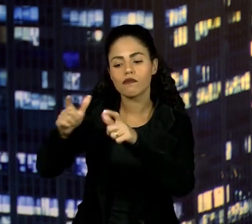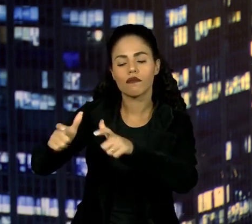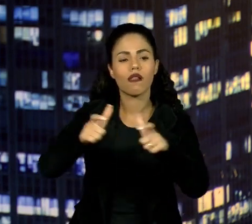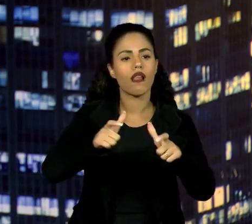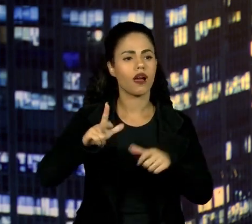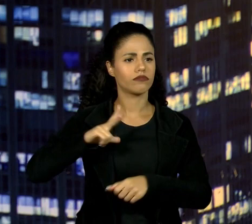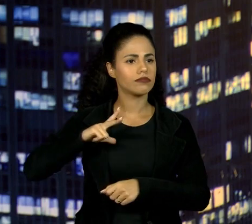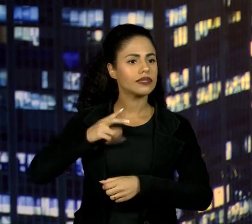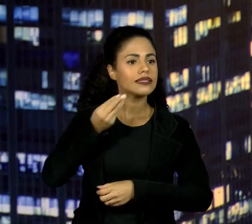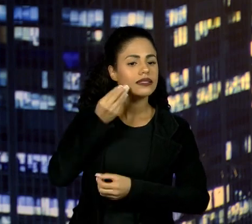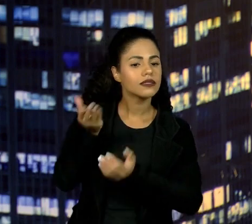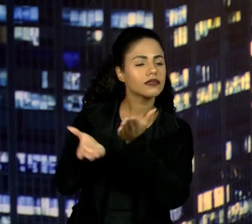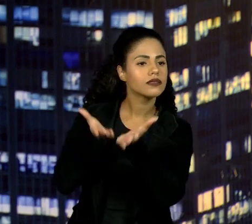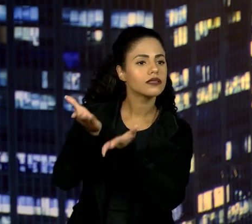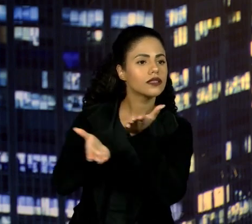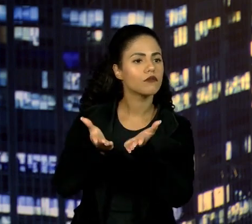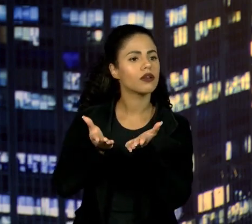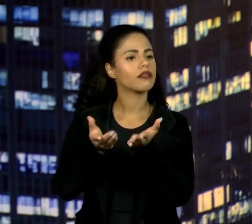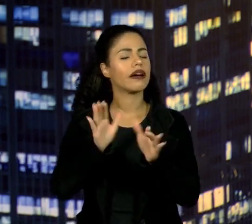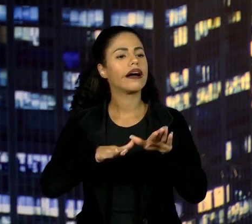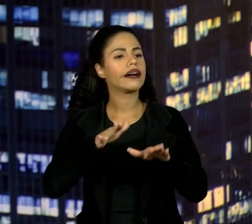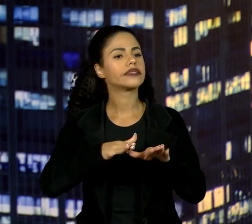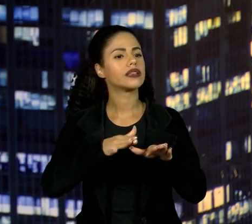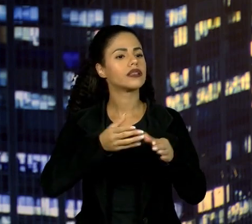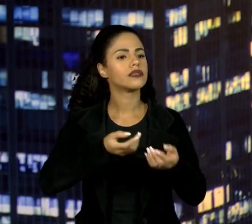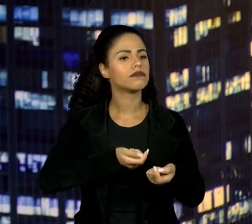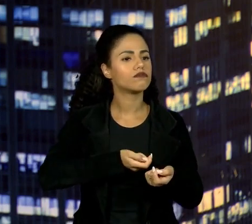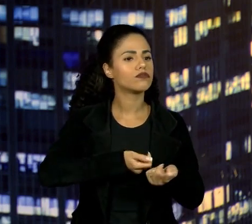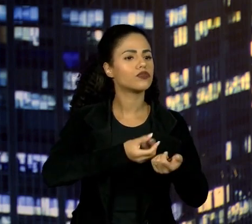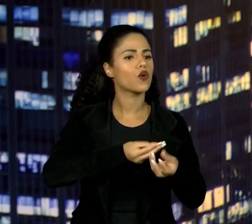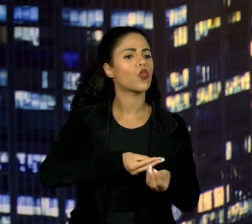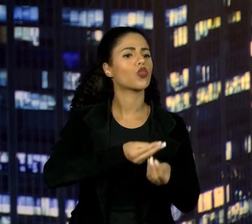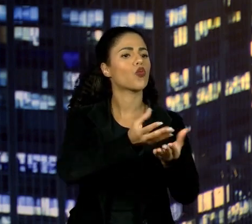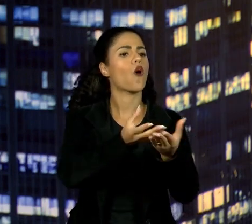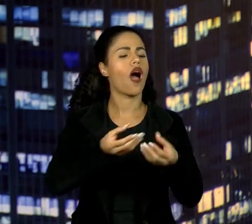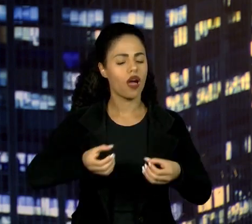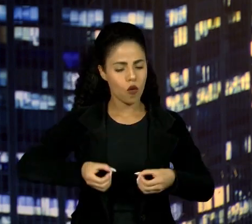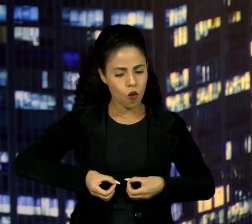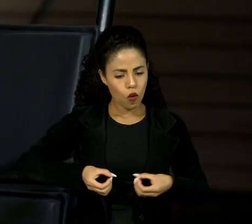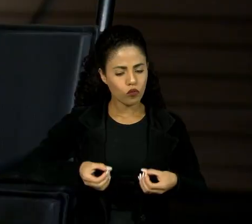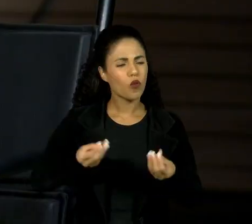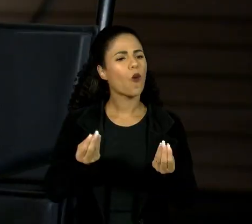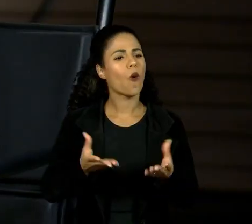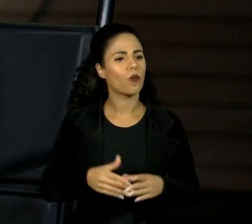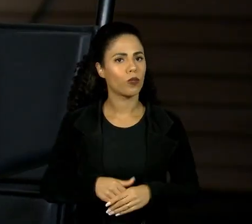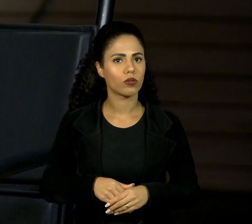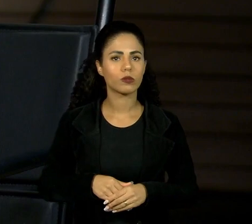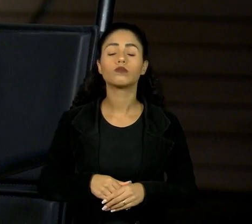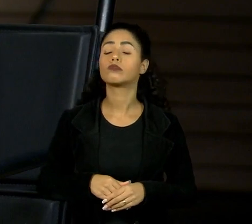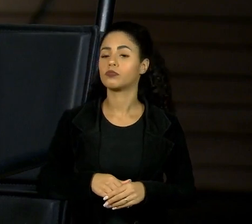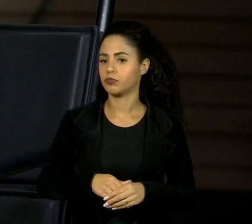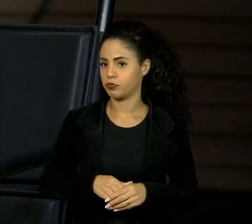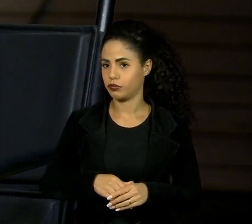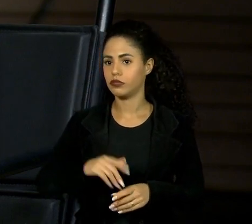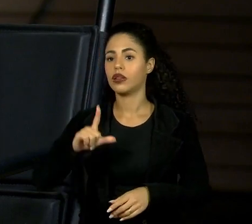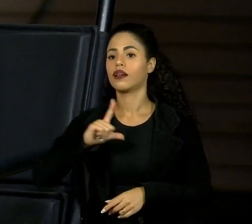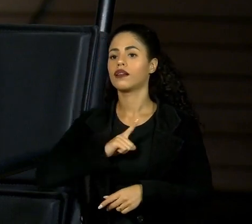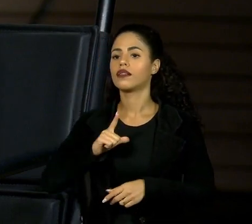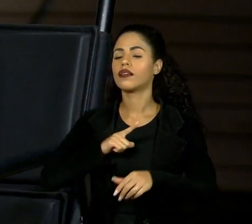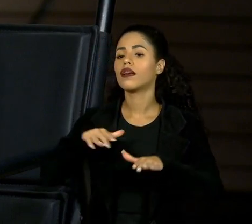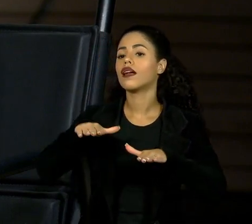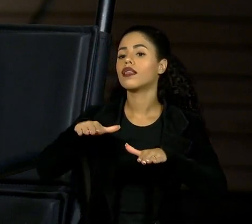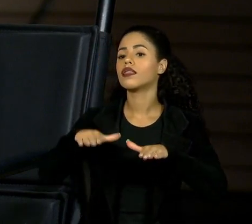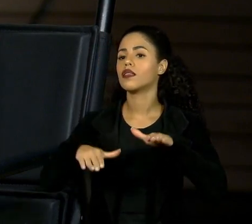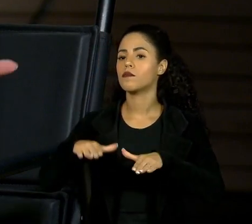tratamento, fazendo doação de óvulos, doação de embriões? Como é que isso funciona? Existe, depende da